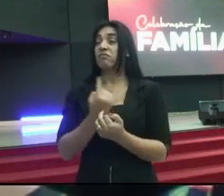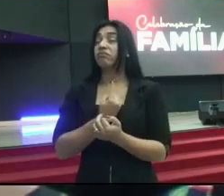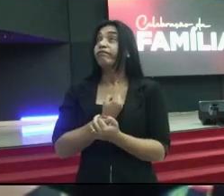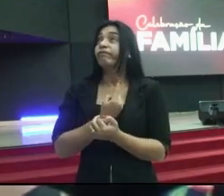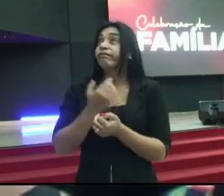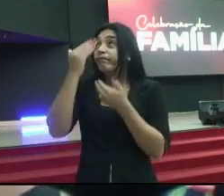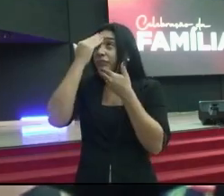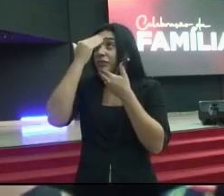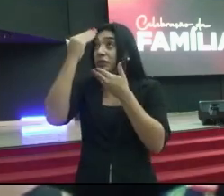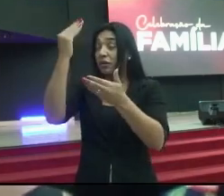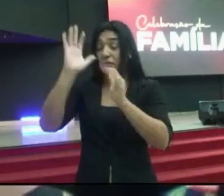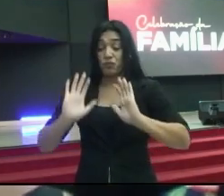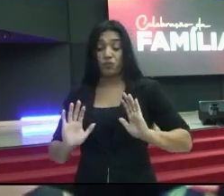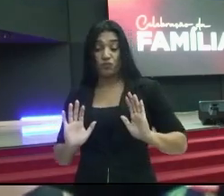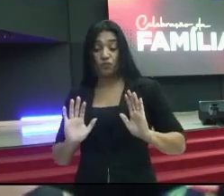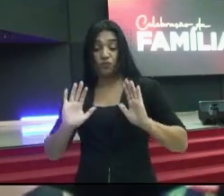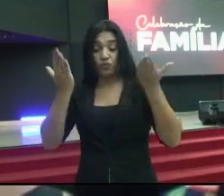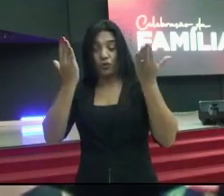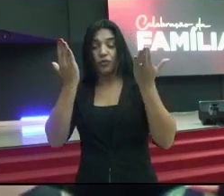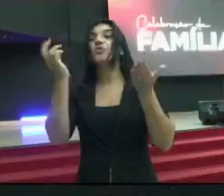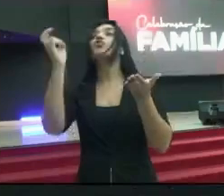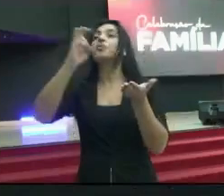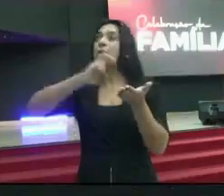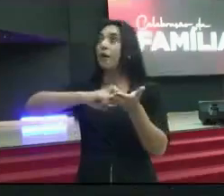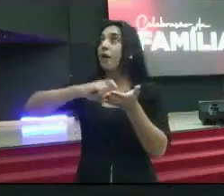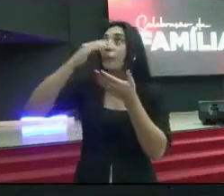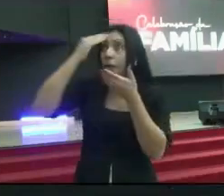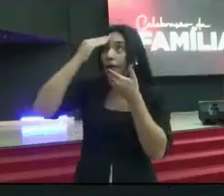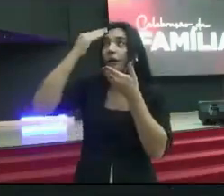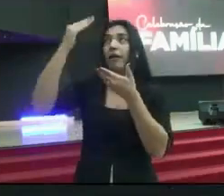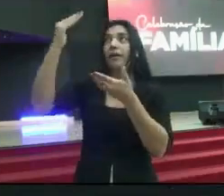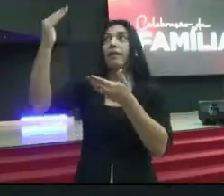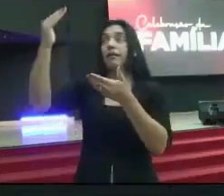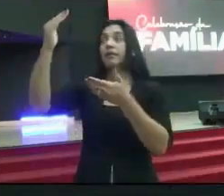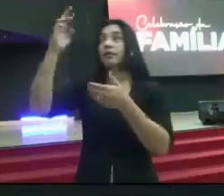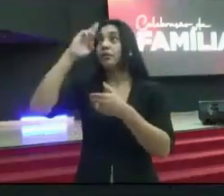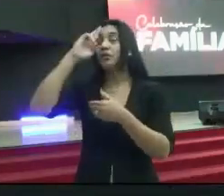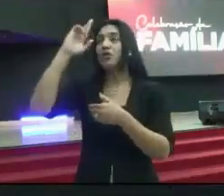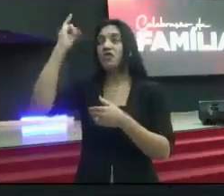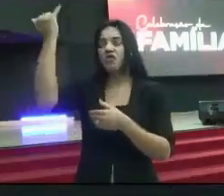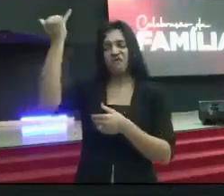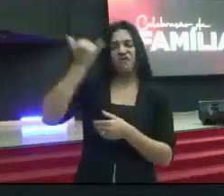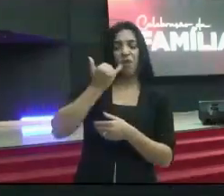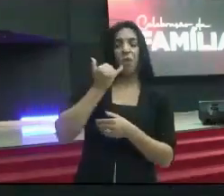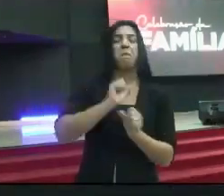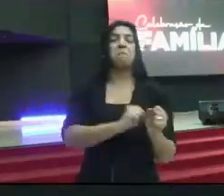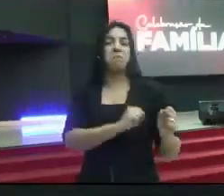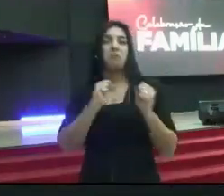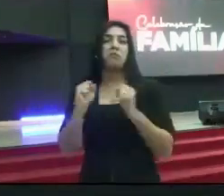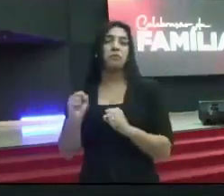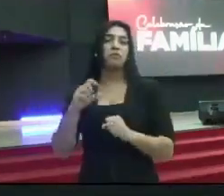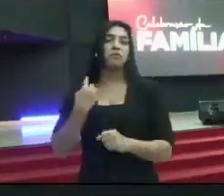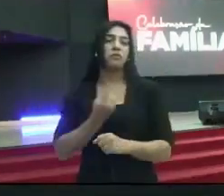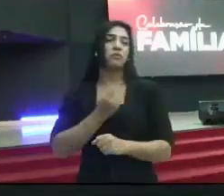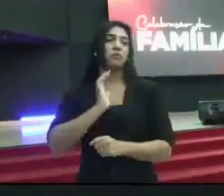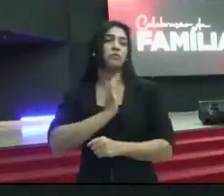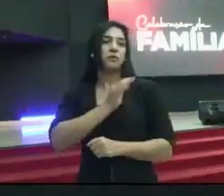Obrigado pela celebração desta manhã, que o Senhor falou poderosamente ao nosso